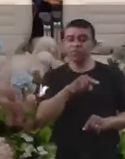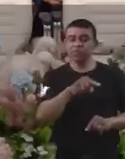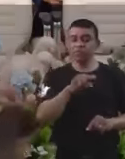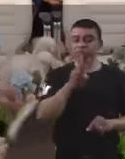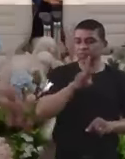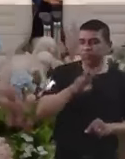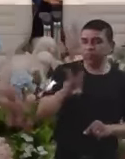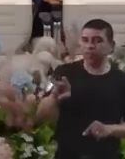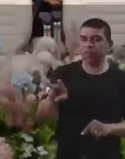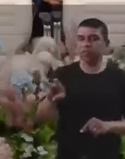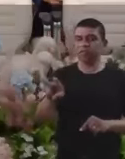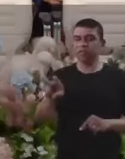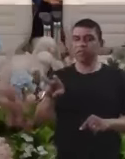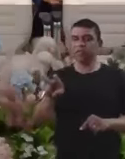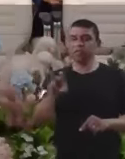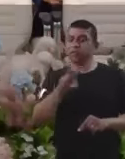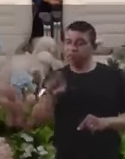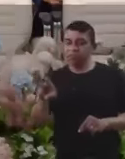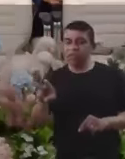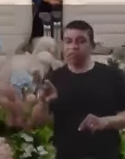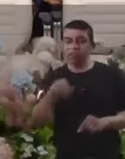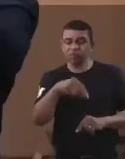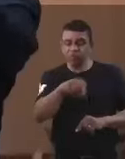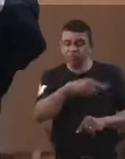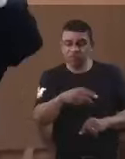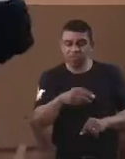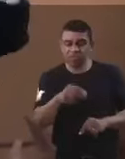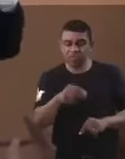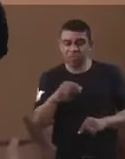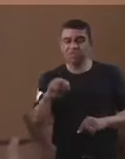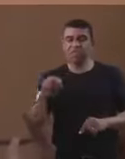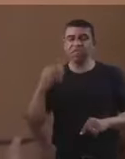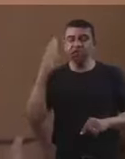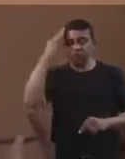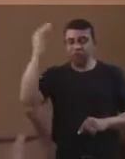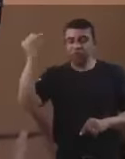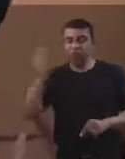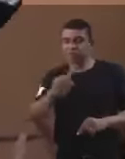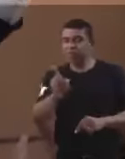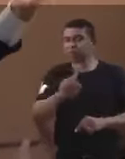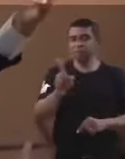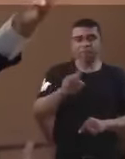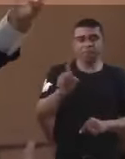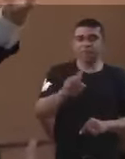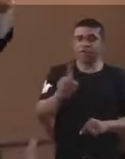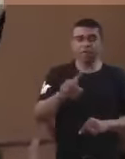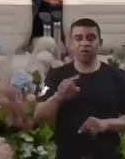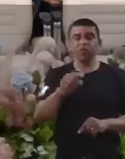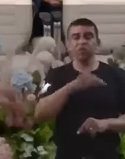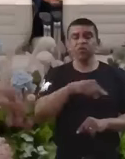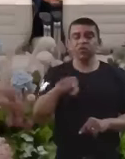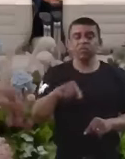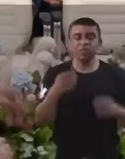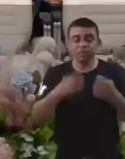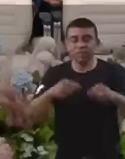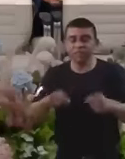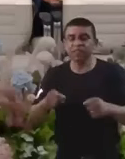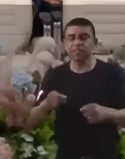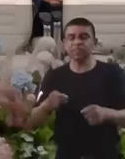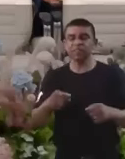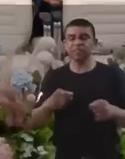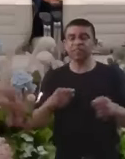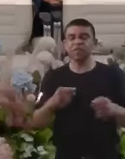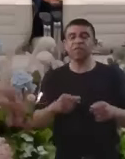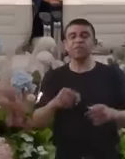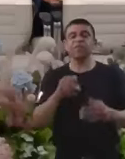você se apresenta com uma máscara e quando acaba o culto você remove a máscara. Porque tem gente